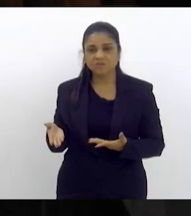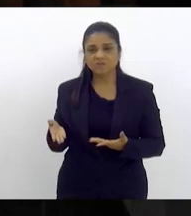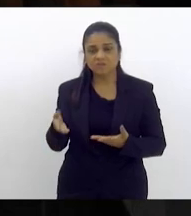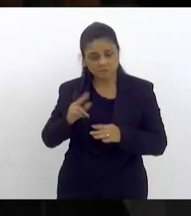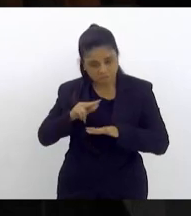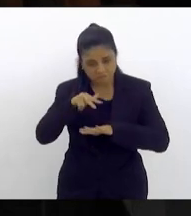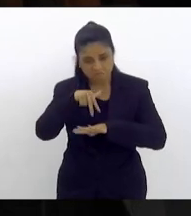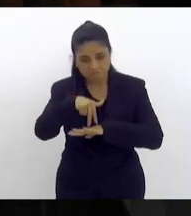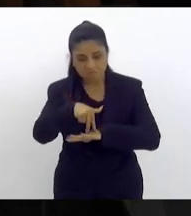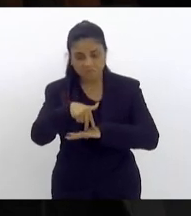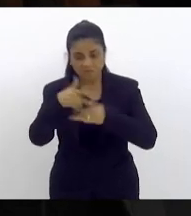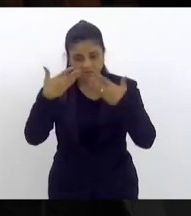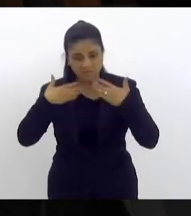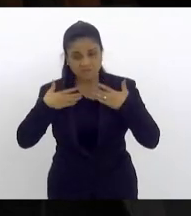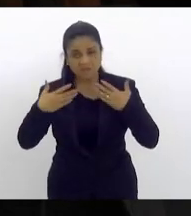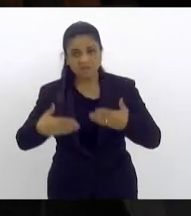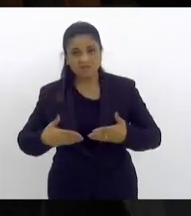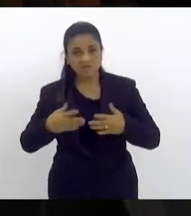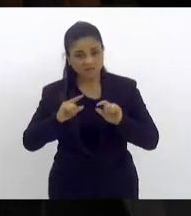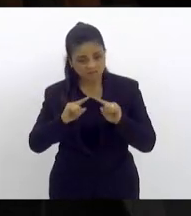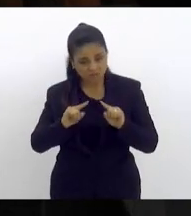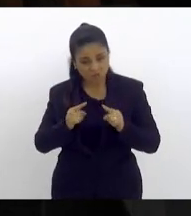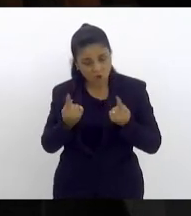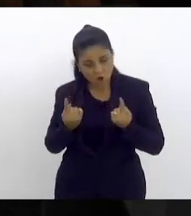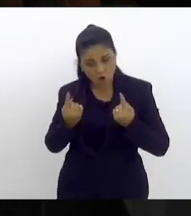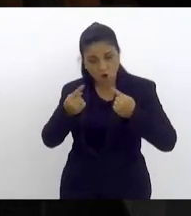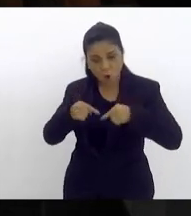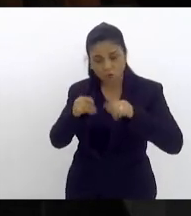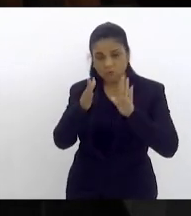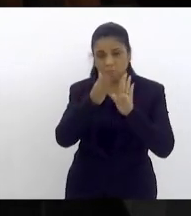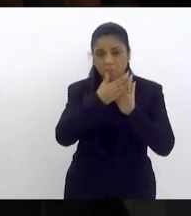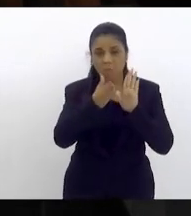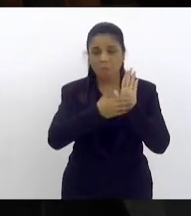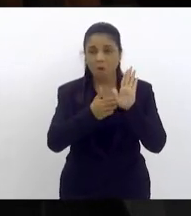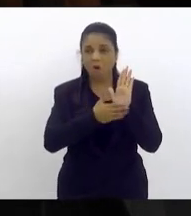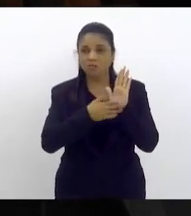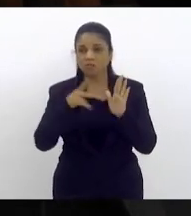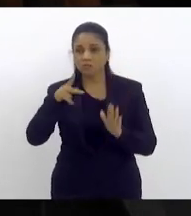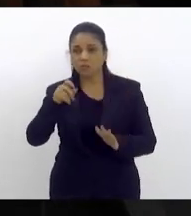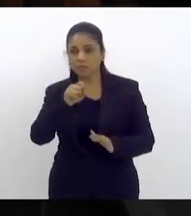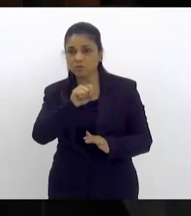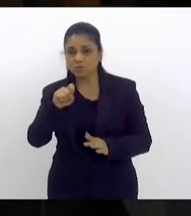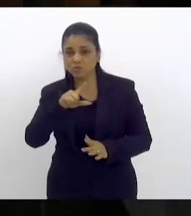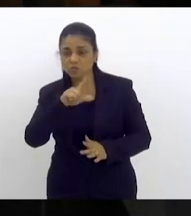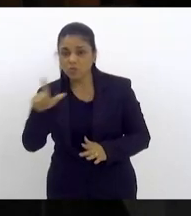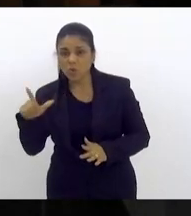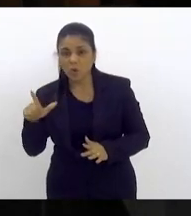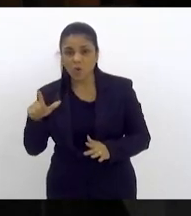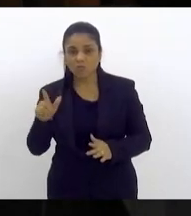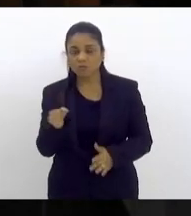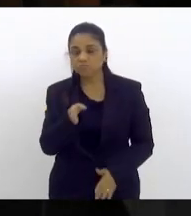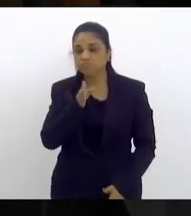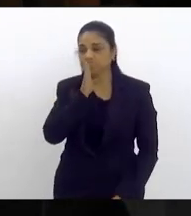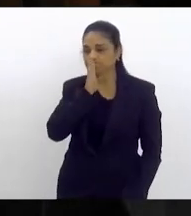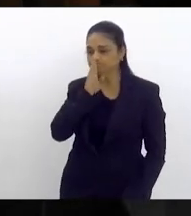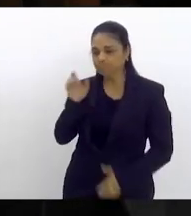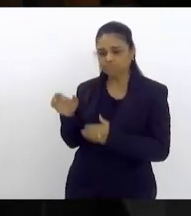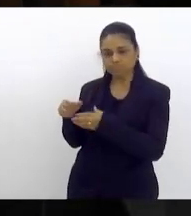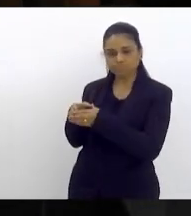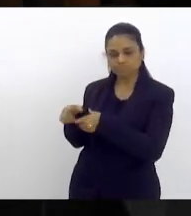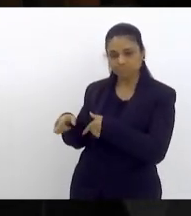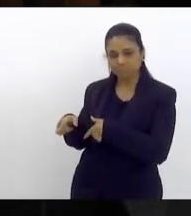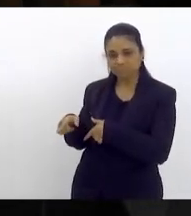presencialmente fisicamente combatendo atrocidades propostas pelo próprio pessoal que se silenciaram diante